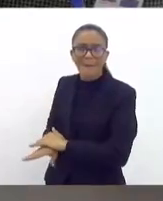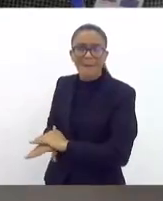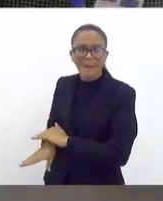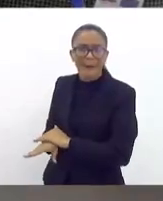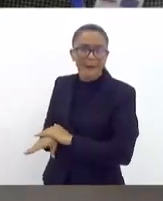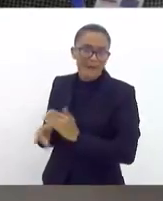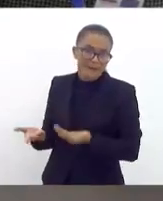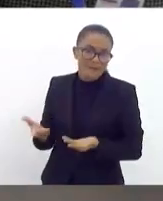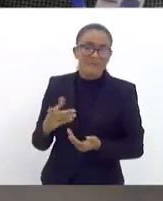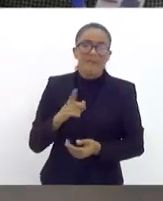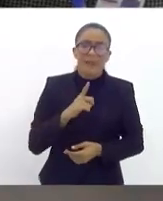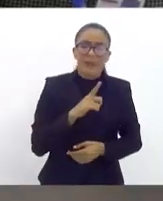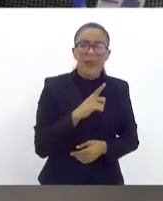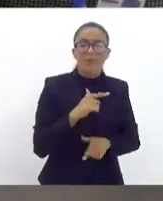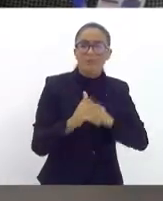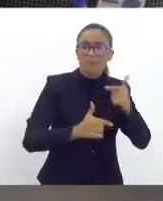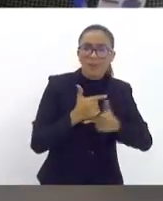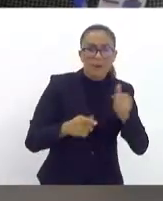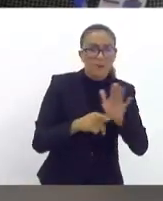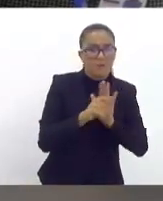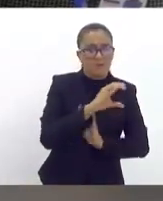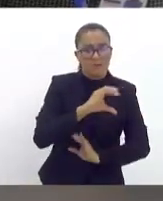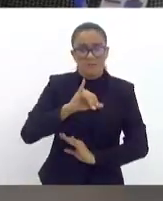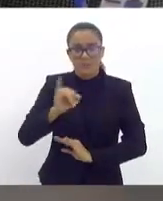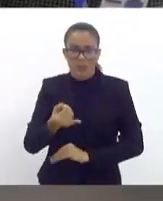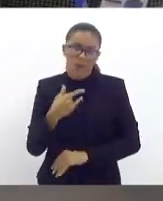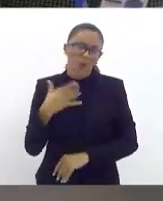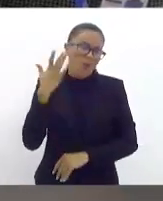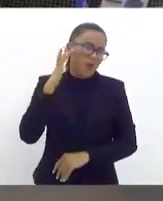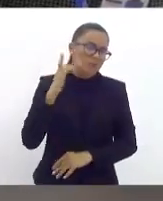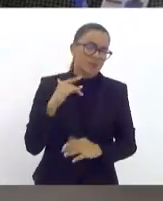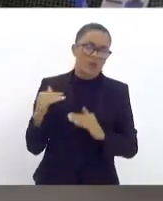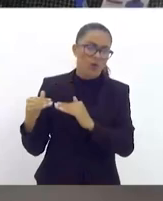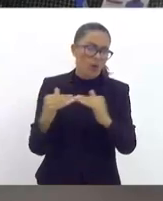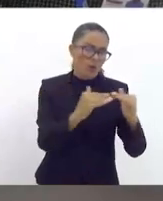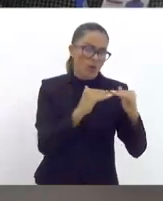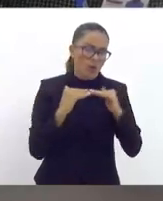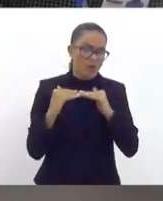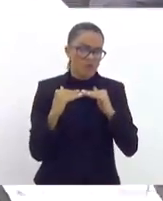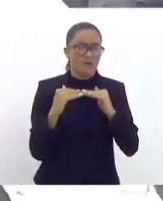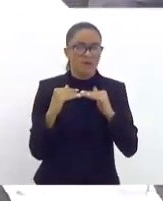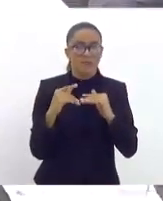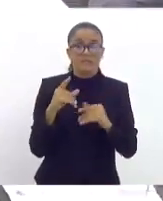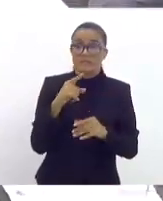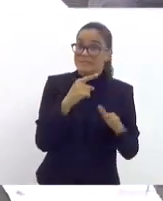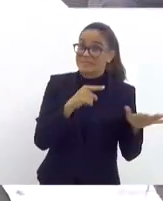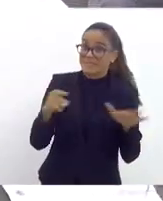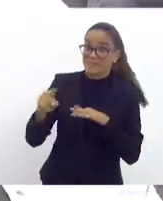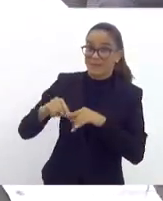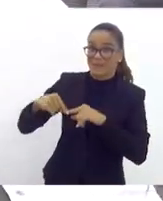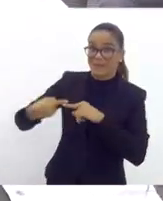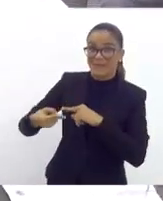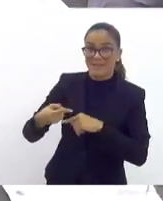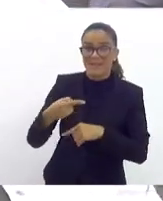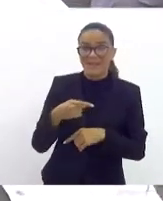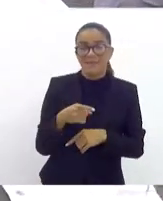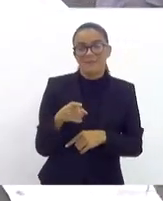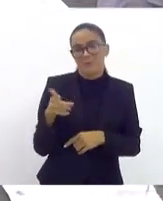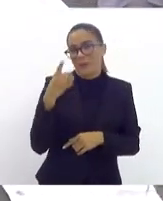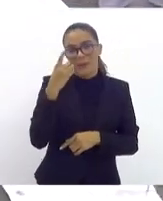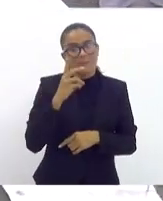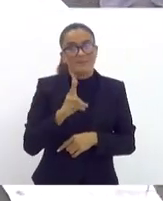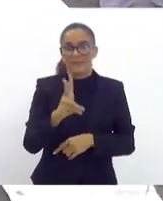Pauta e é uma demanda da própria ccj acho que é unânime isso como Deputado sempre pede alguma coisa